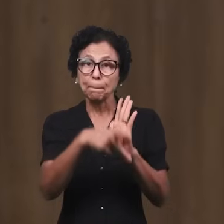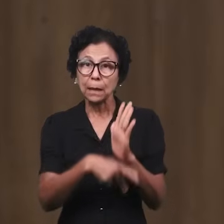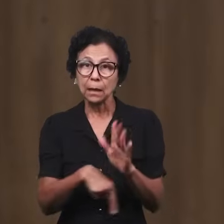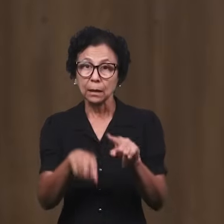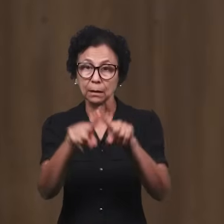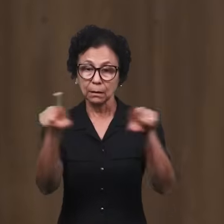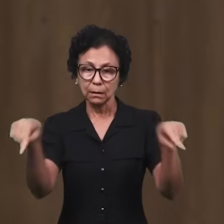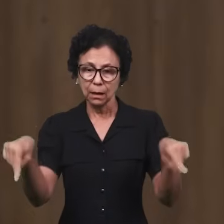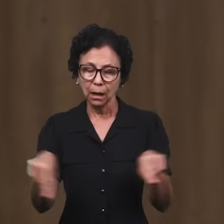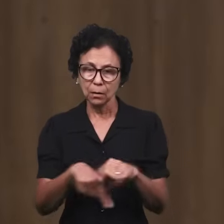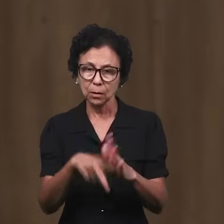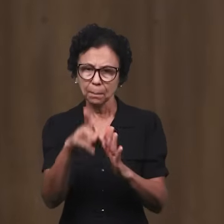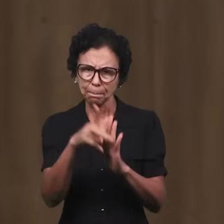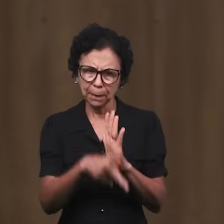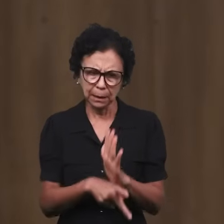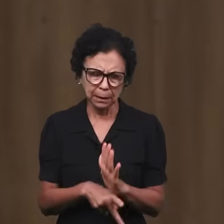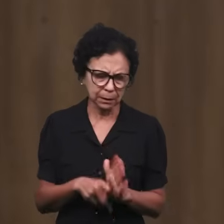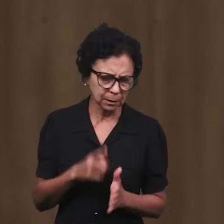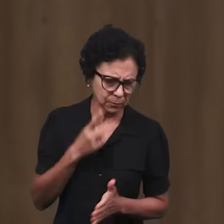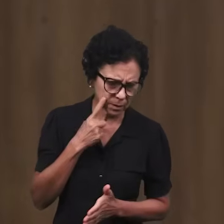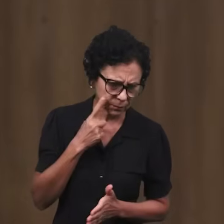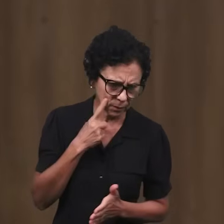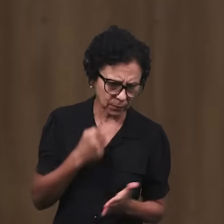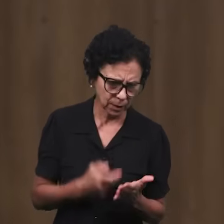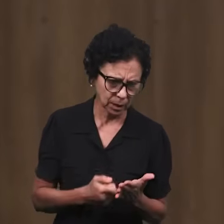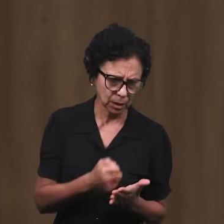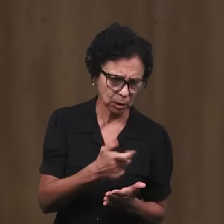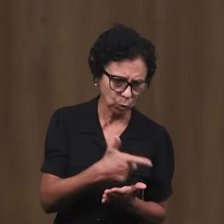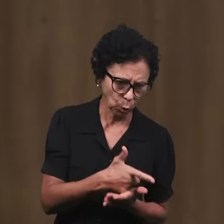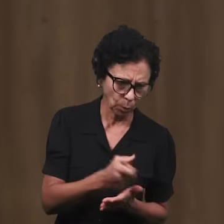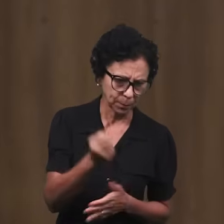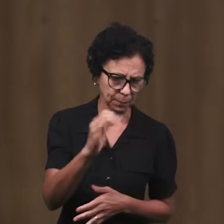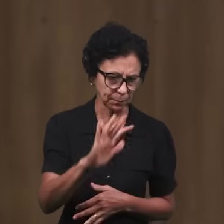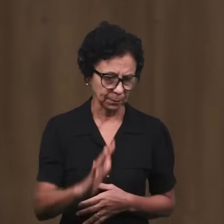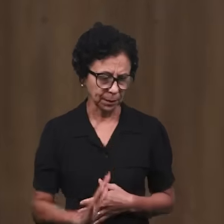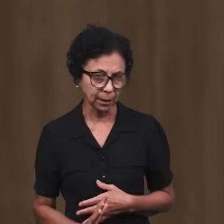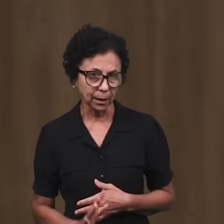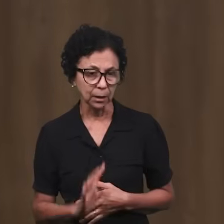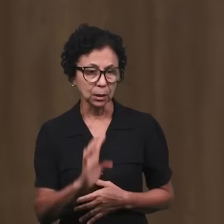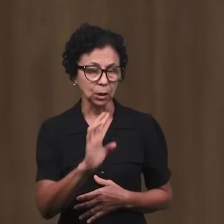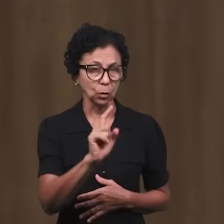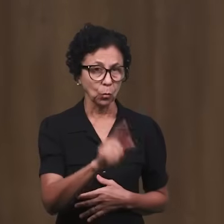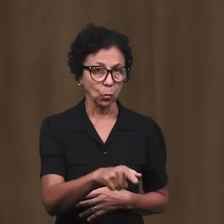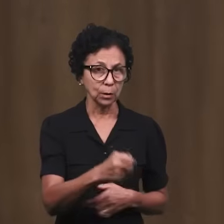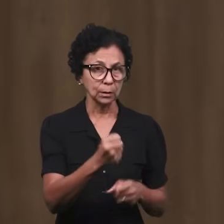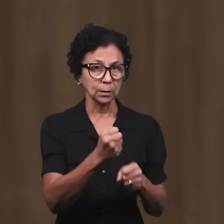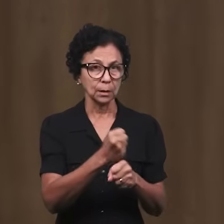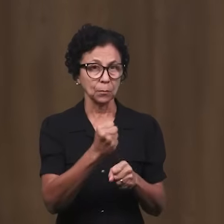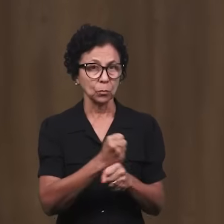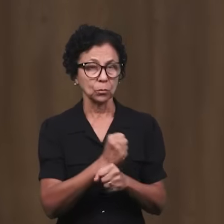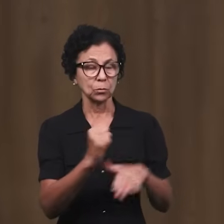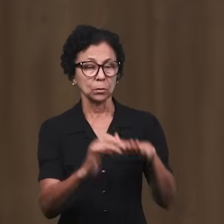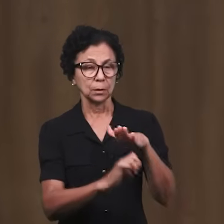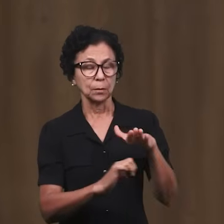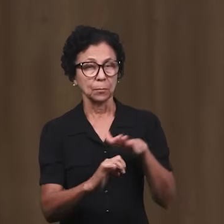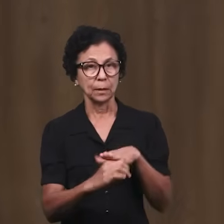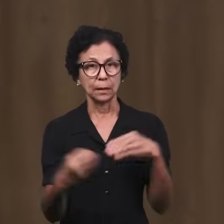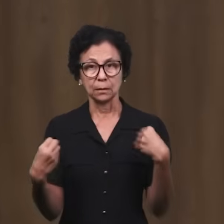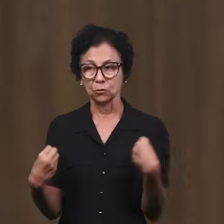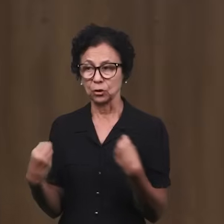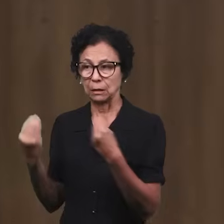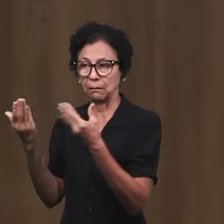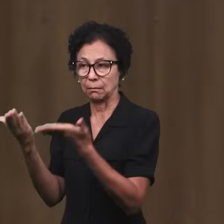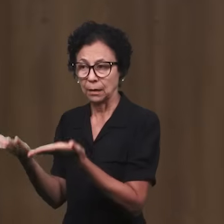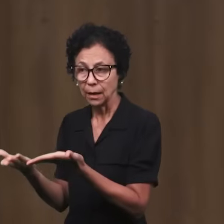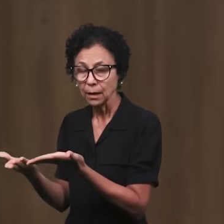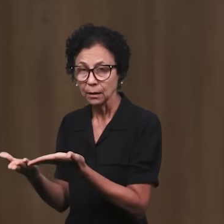mais barato e quando ele é entregue, ele já está mais valorizado. Então, existem profissionais hoje no mercado, pessoas